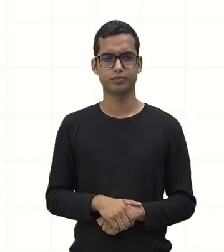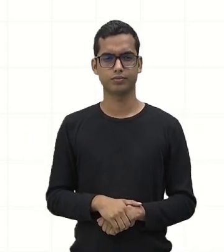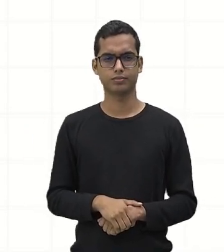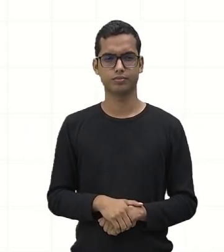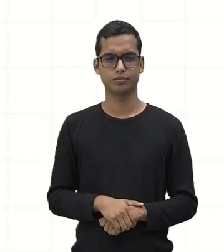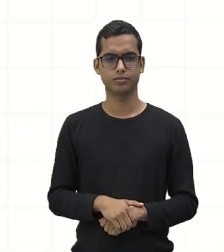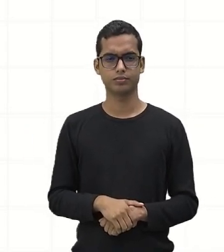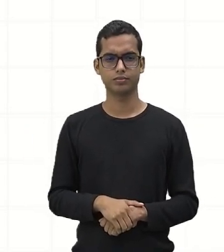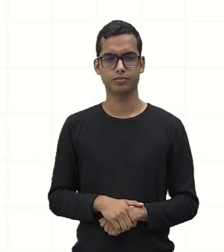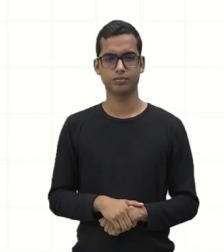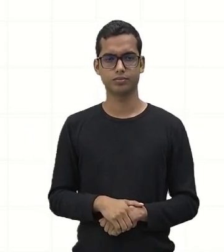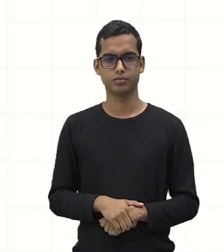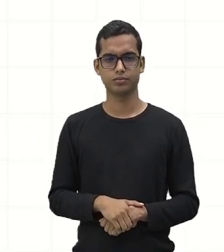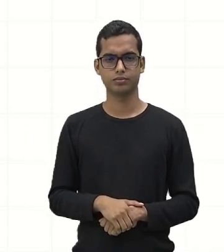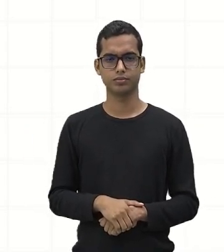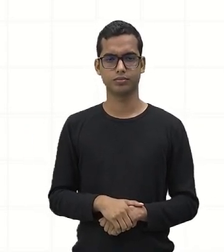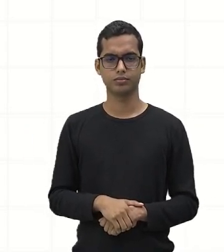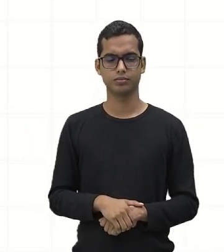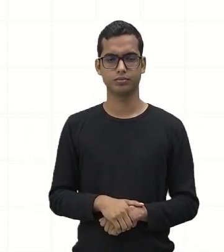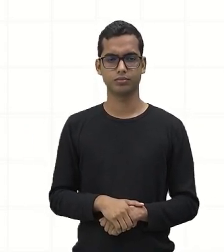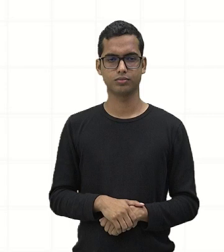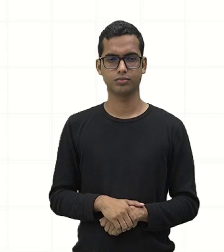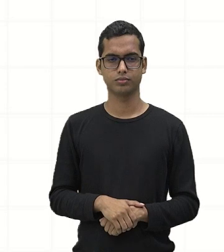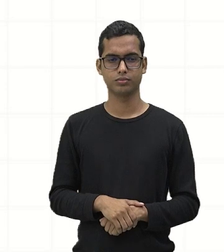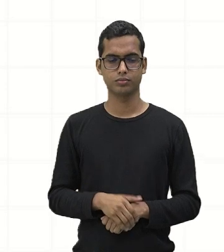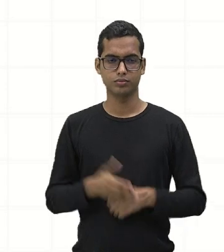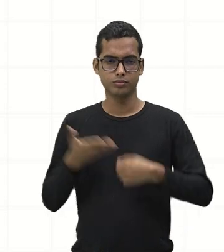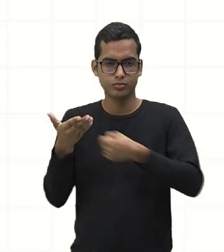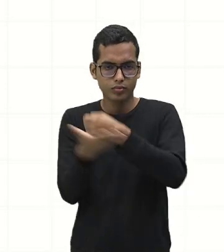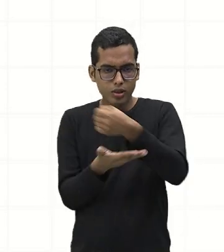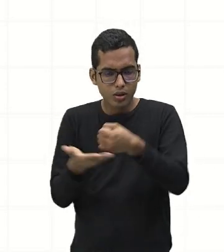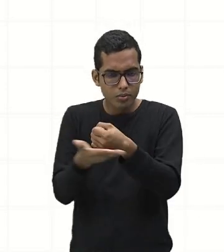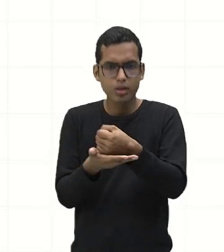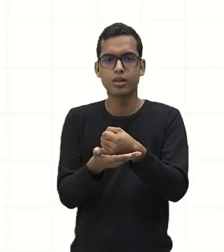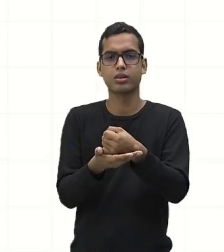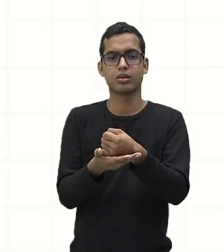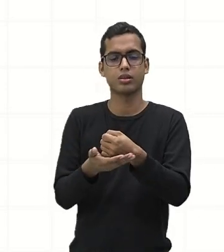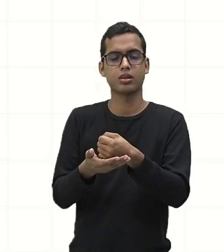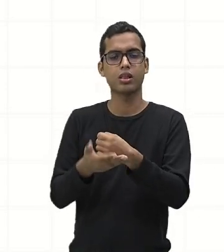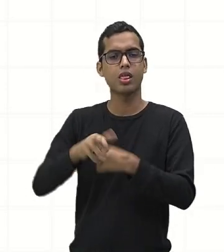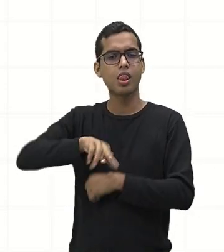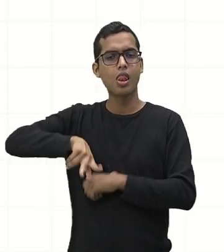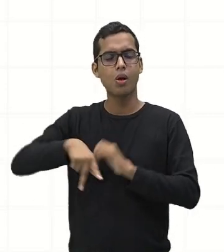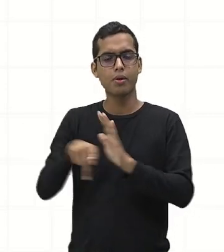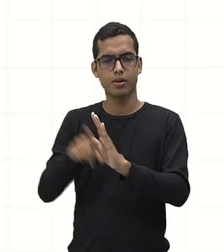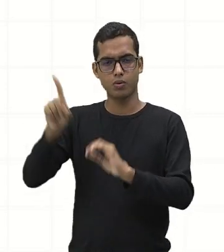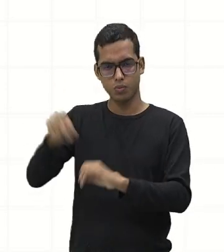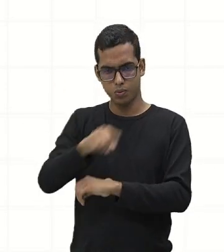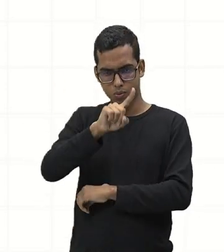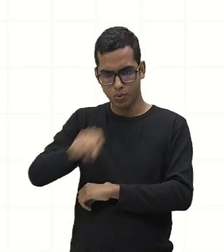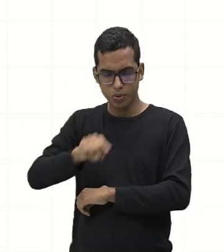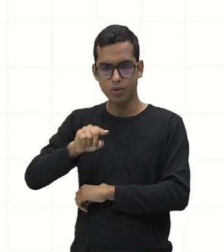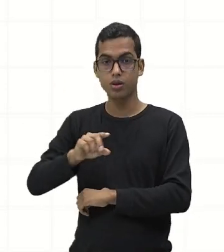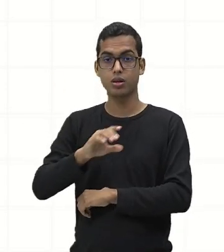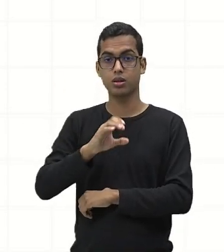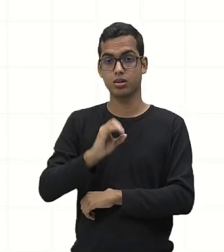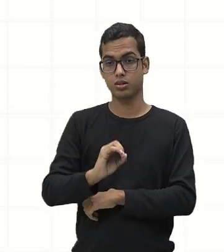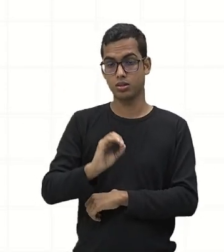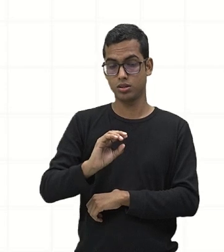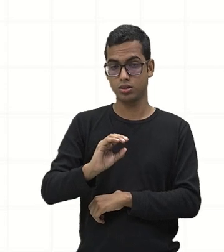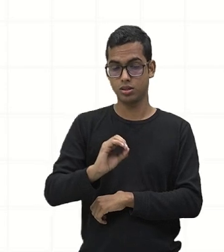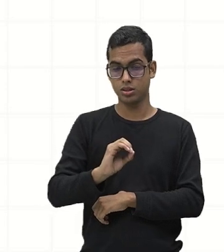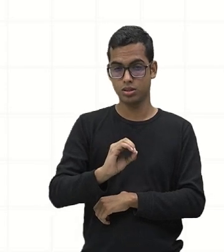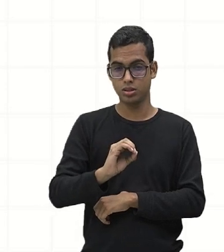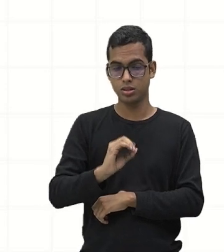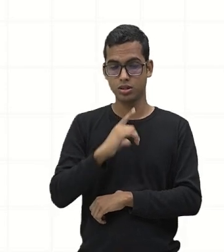primeira consequência. Toda base não nula elevado a zero é igual a 1. Tá? Então aqui está